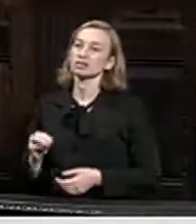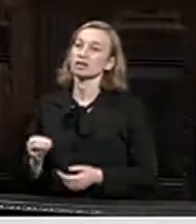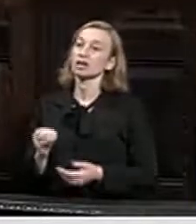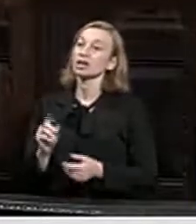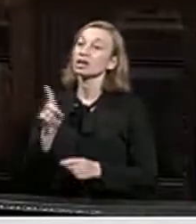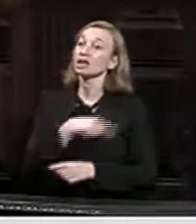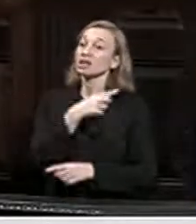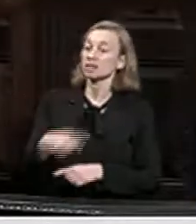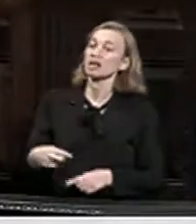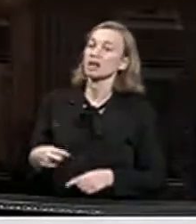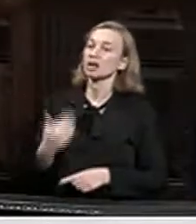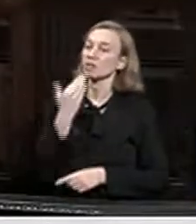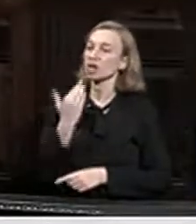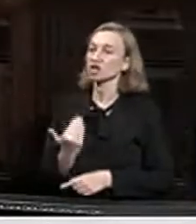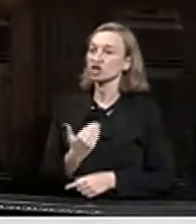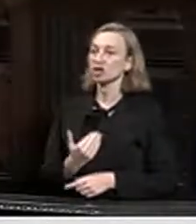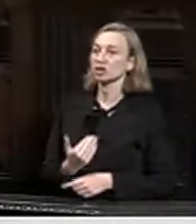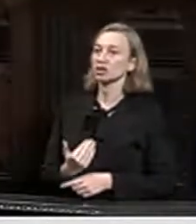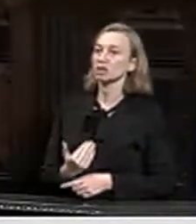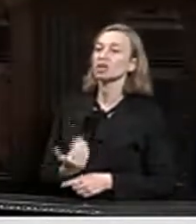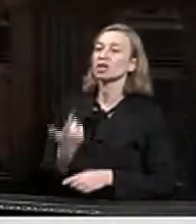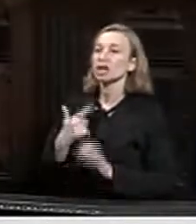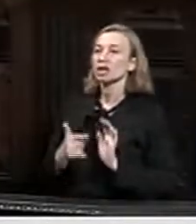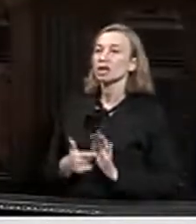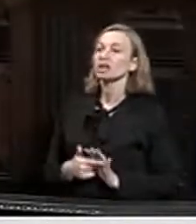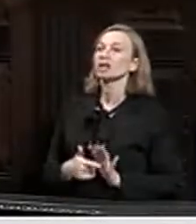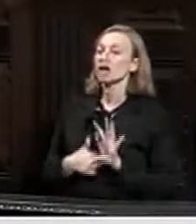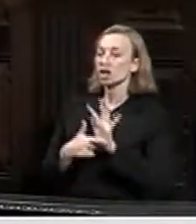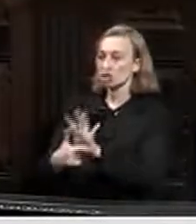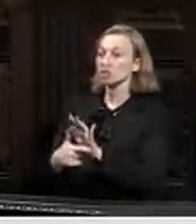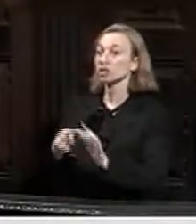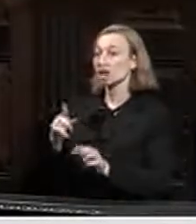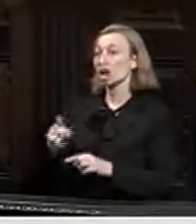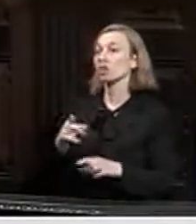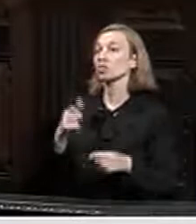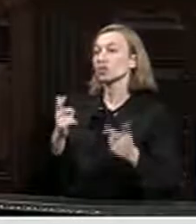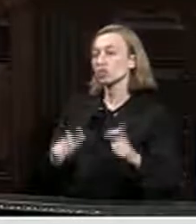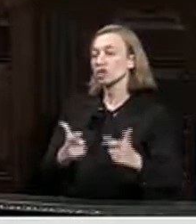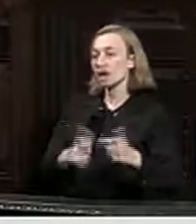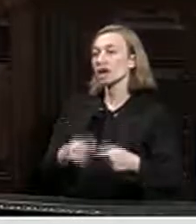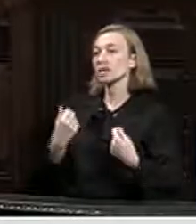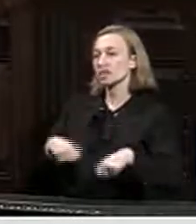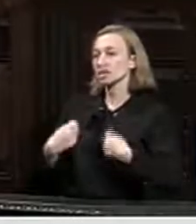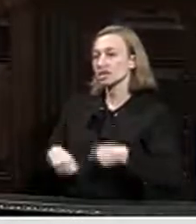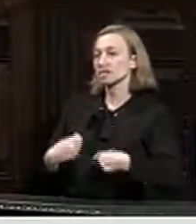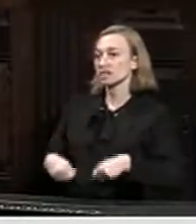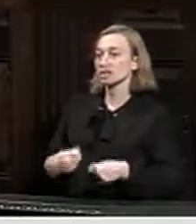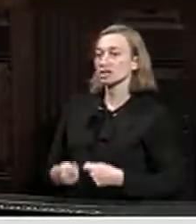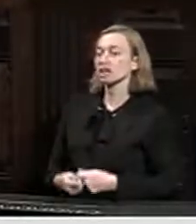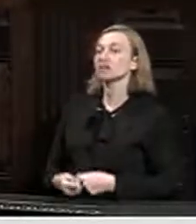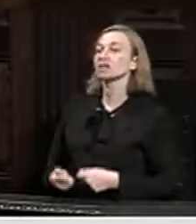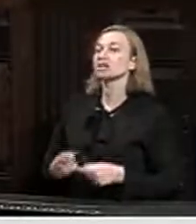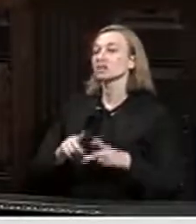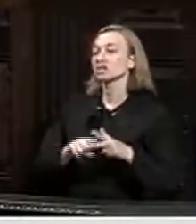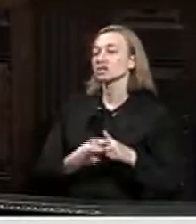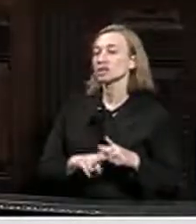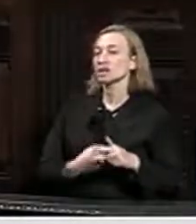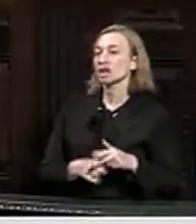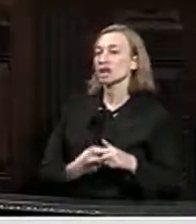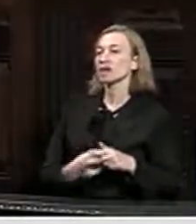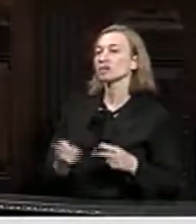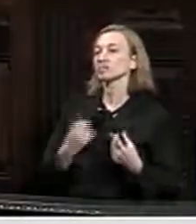destino dos recursos da obra do Transbrasil e como é que ele vai fazer para equilibrar as finanças do município e voltar